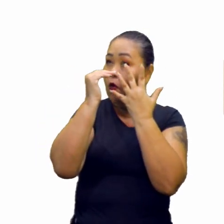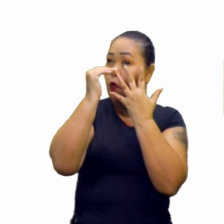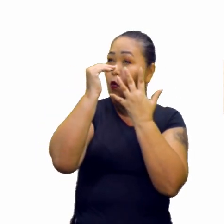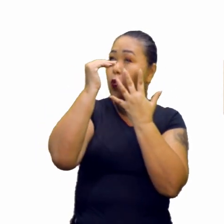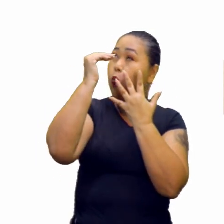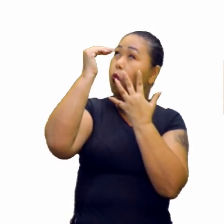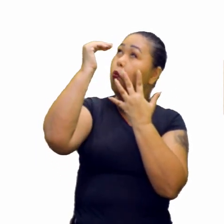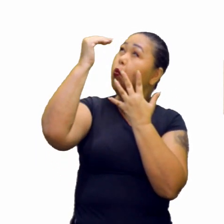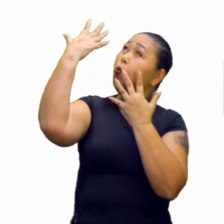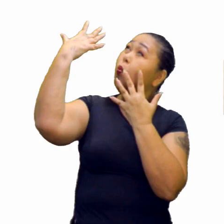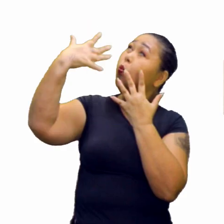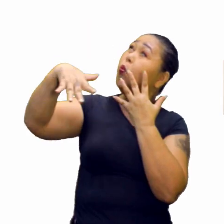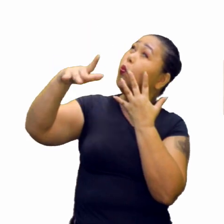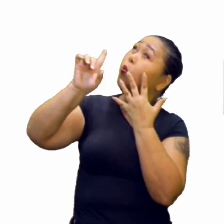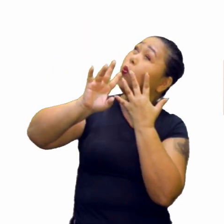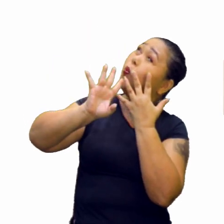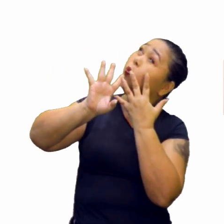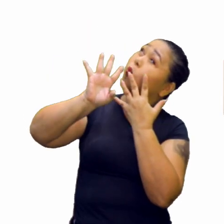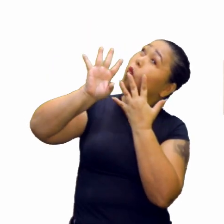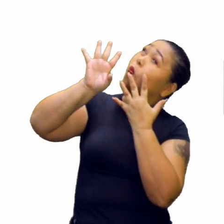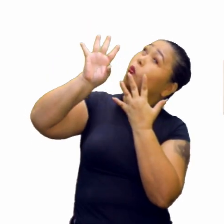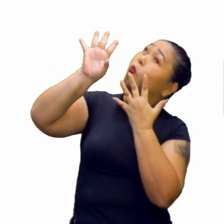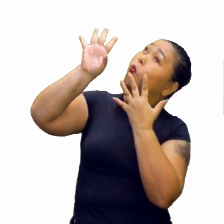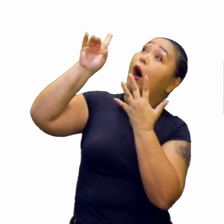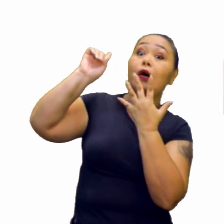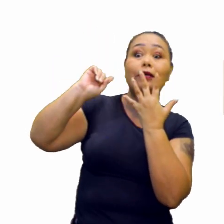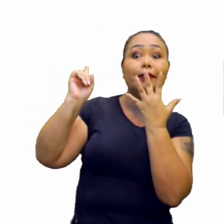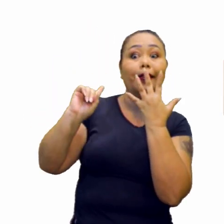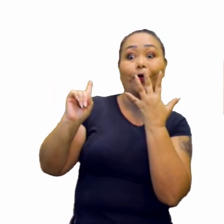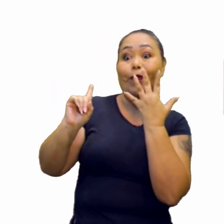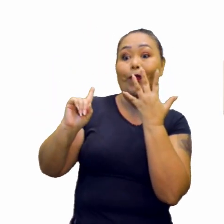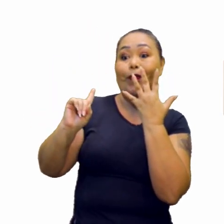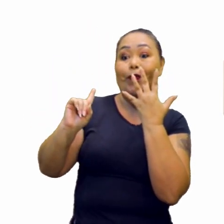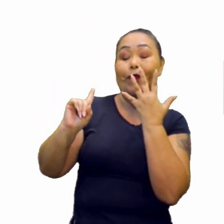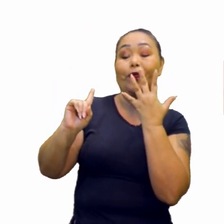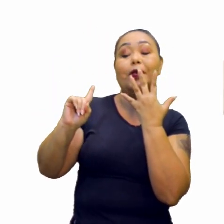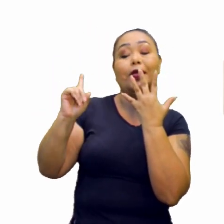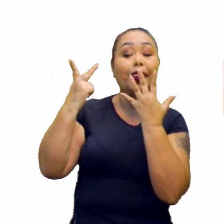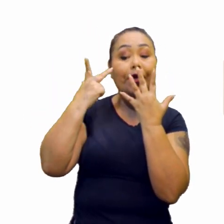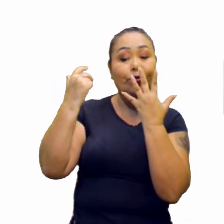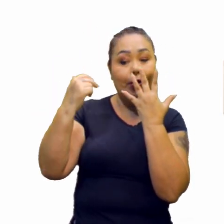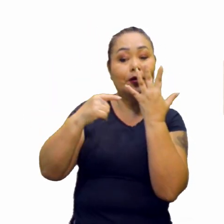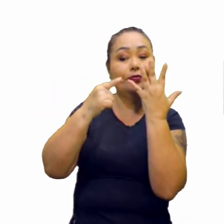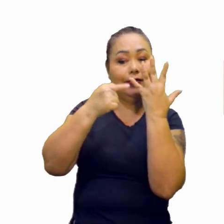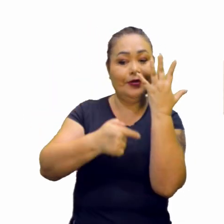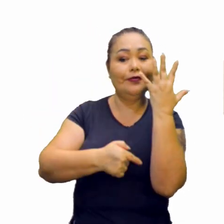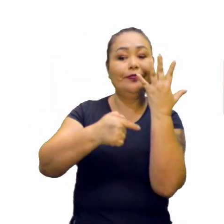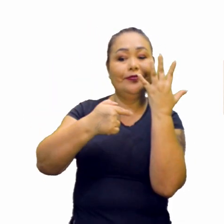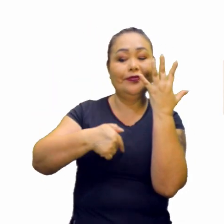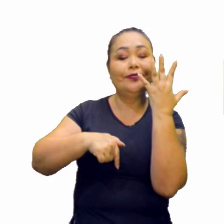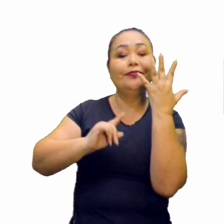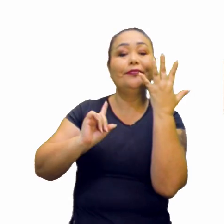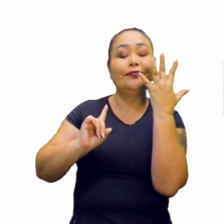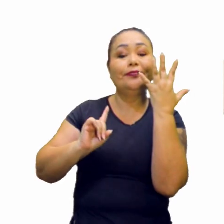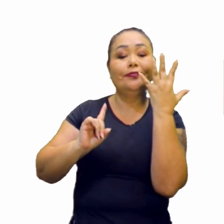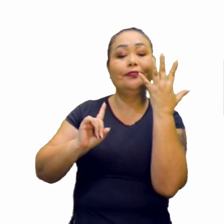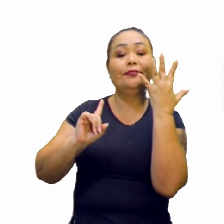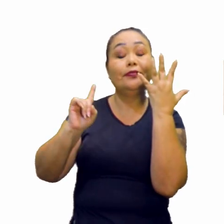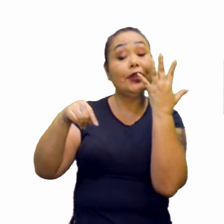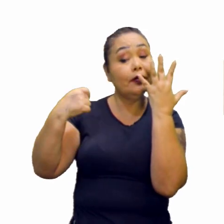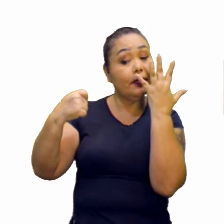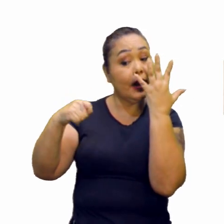altura fisiologicamente, que é natural. Então, a poda serve